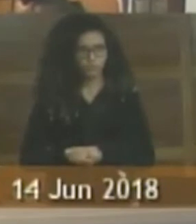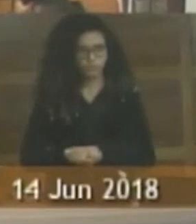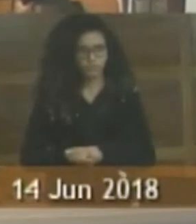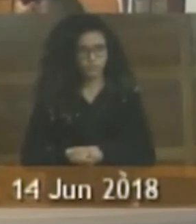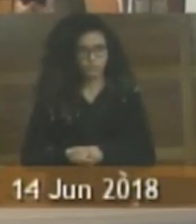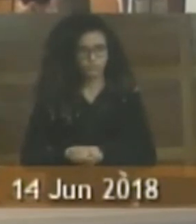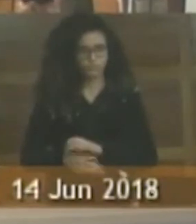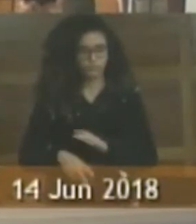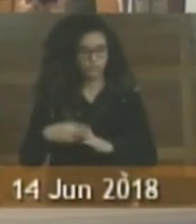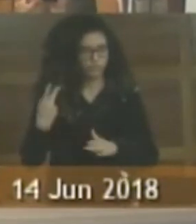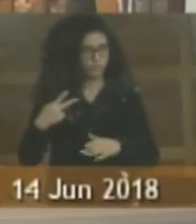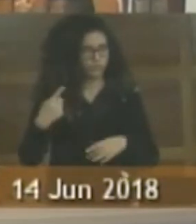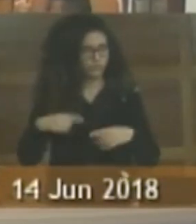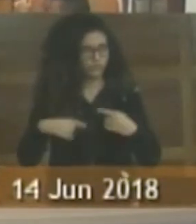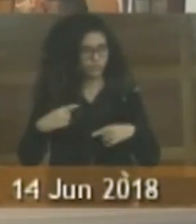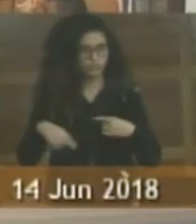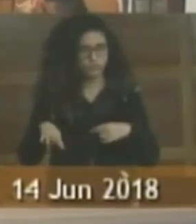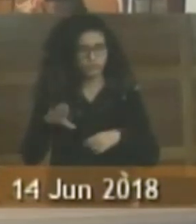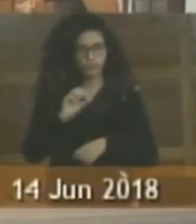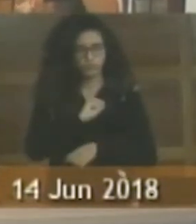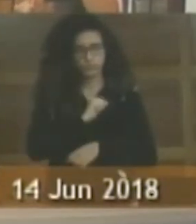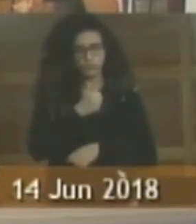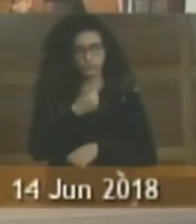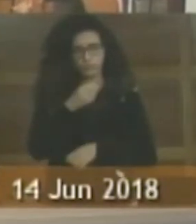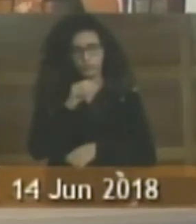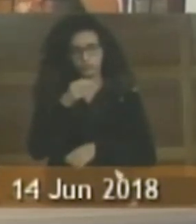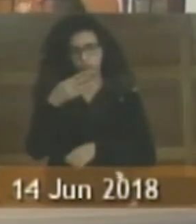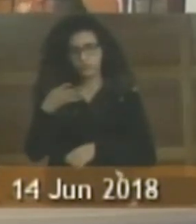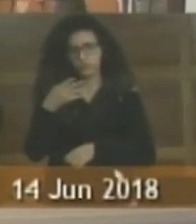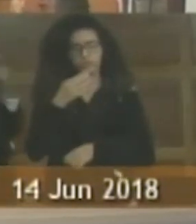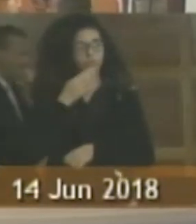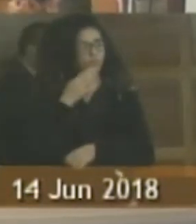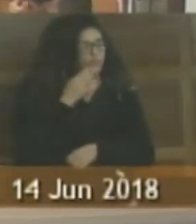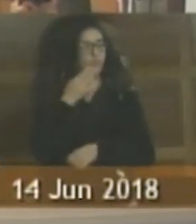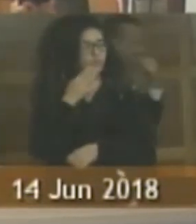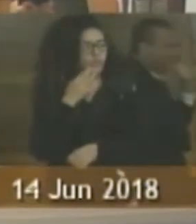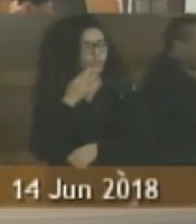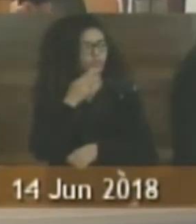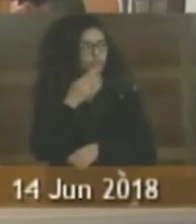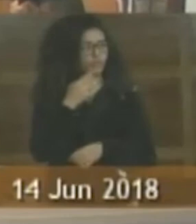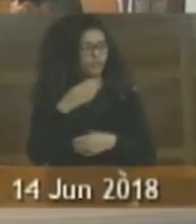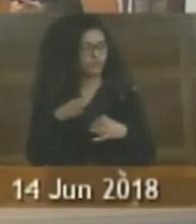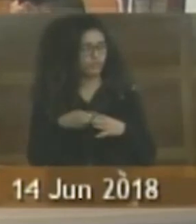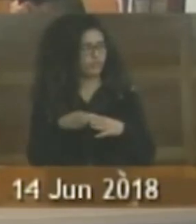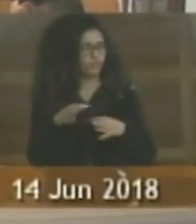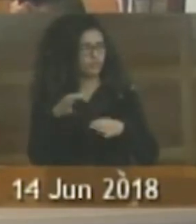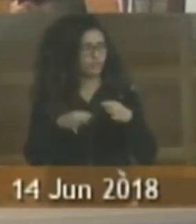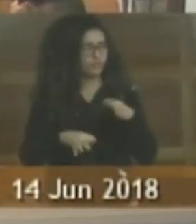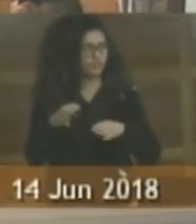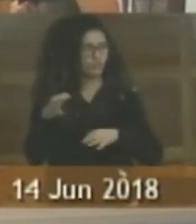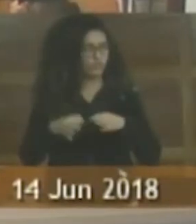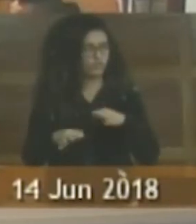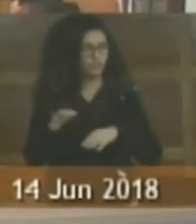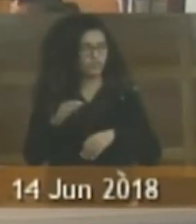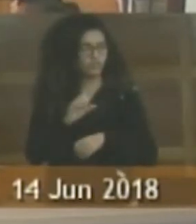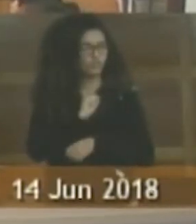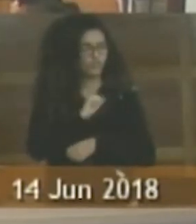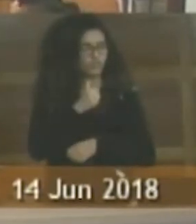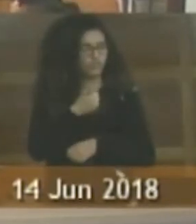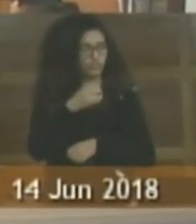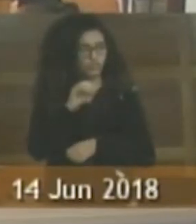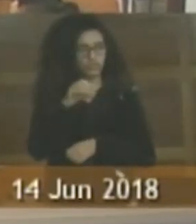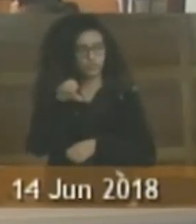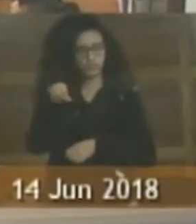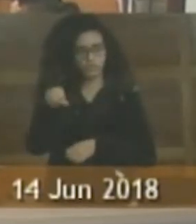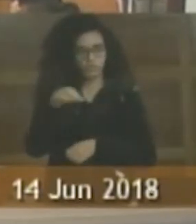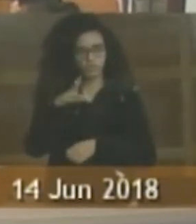Em segunda discussão, os pareceres número 104, 2018, da Comissão de Justiça e parecer 109, 2018,